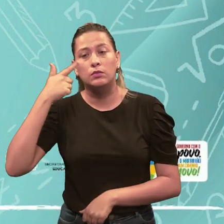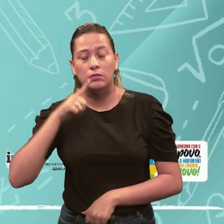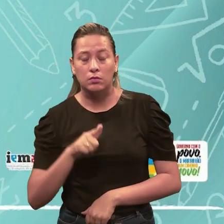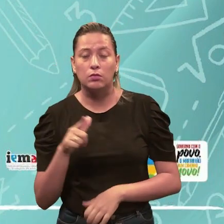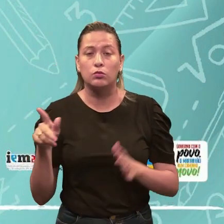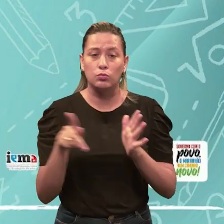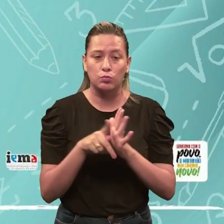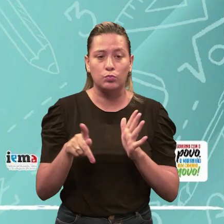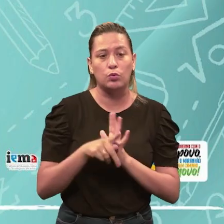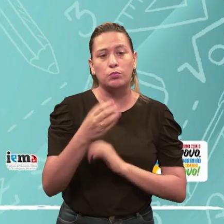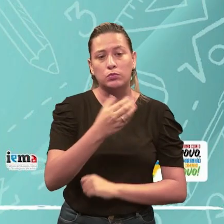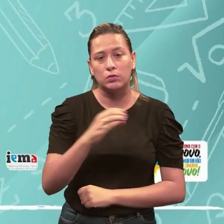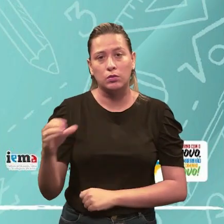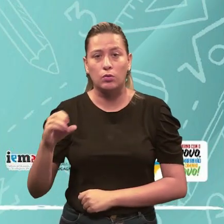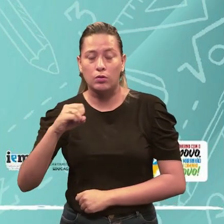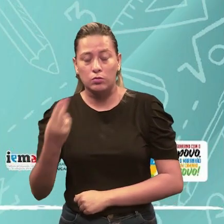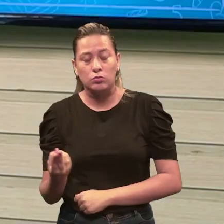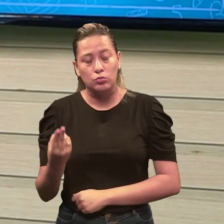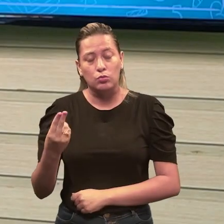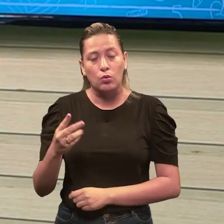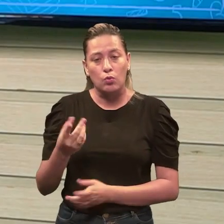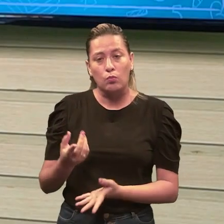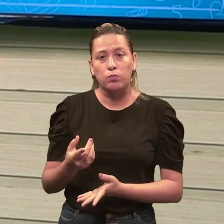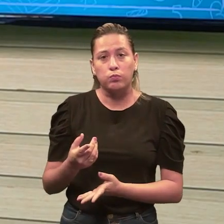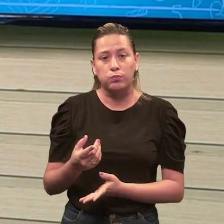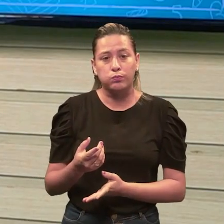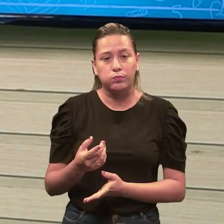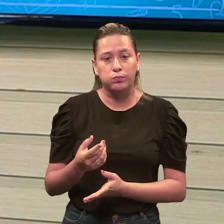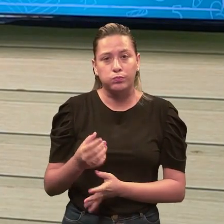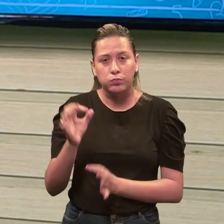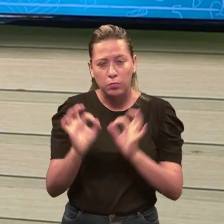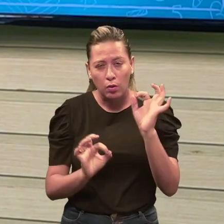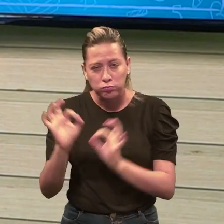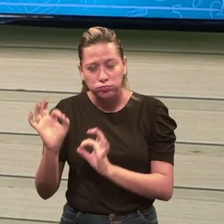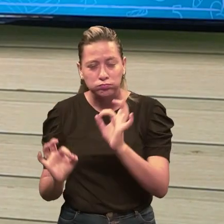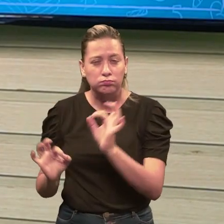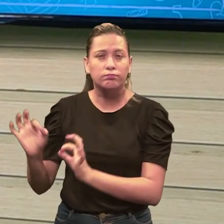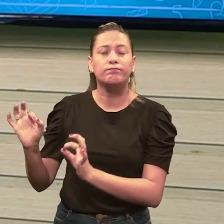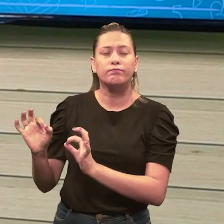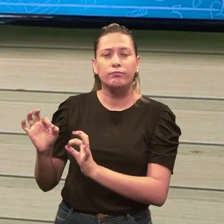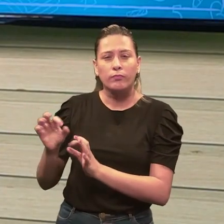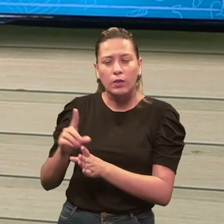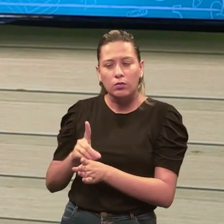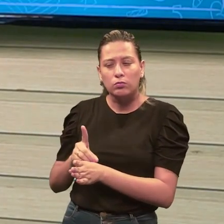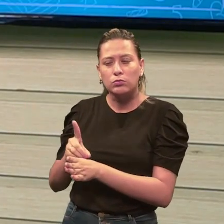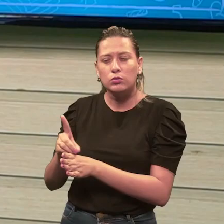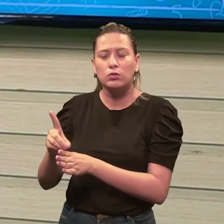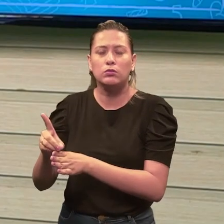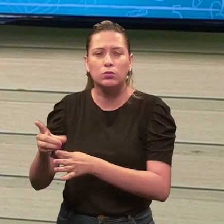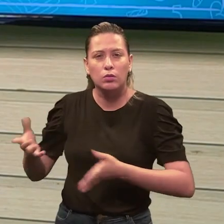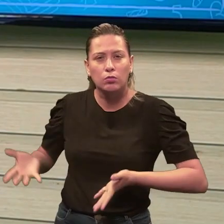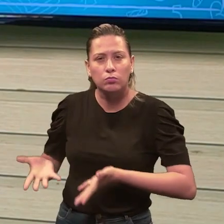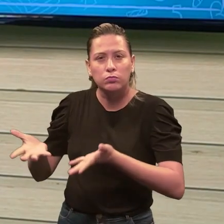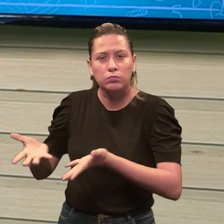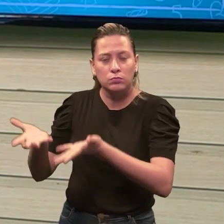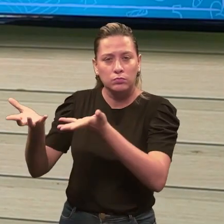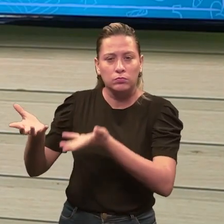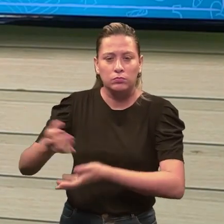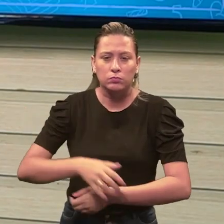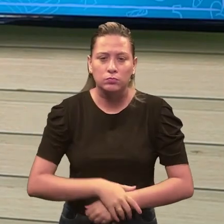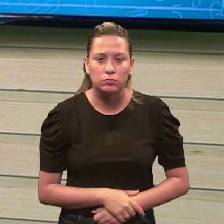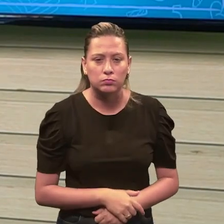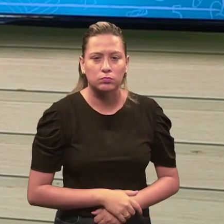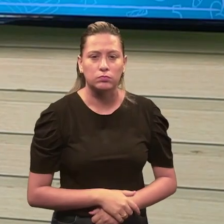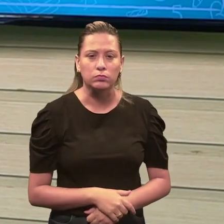ganhos a correntes ou a direção. Então, tanto gera mais corrente quanto dá direção, né, no